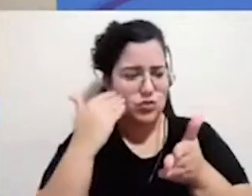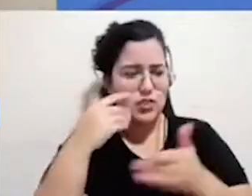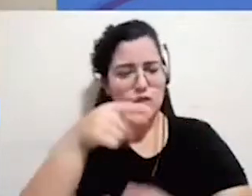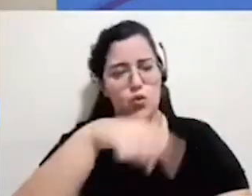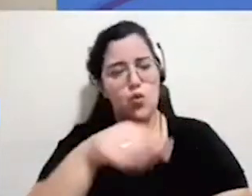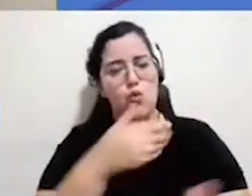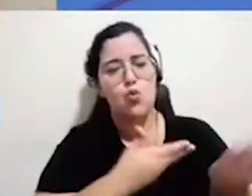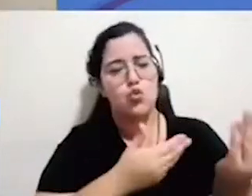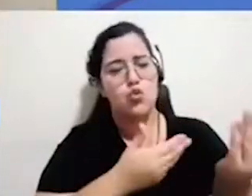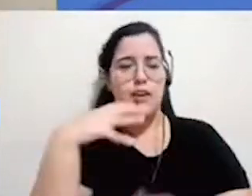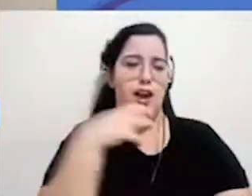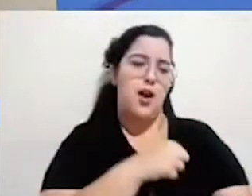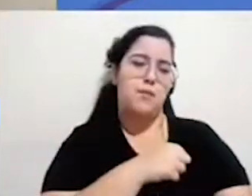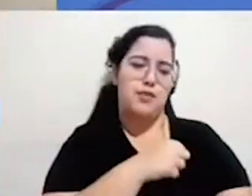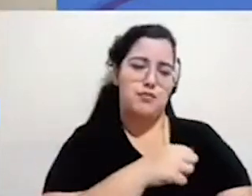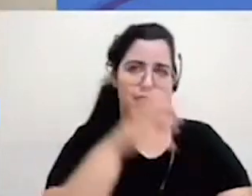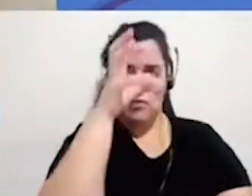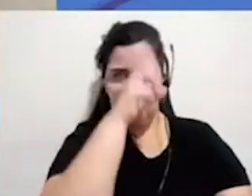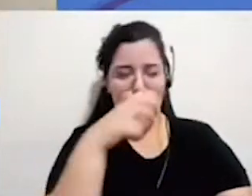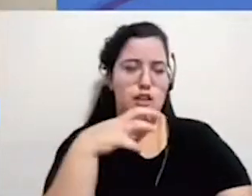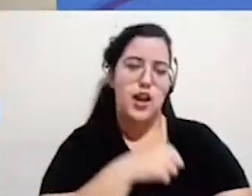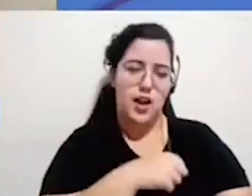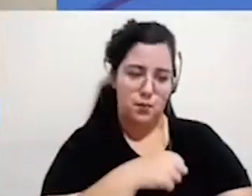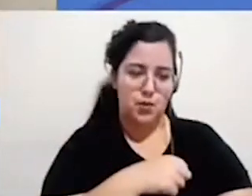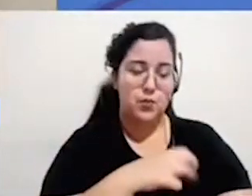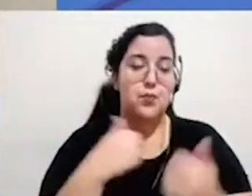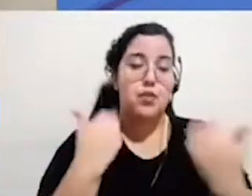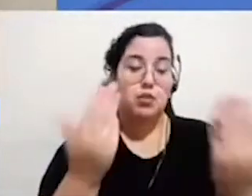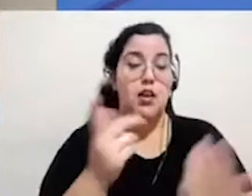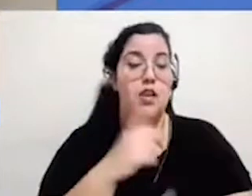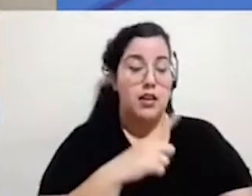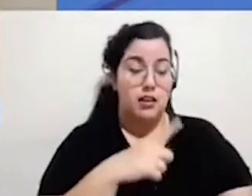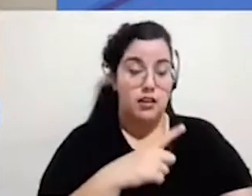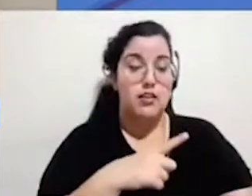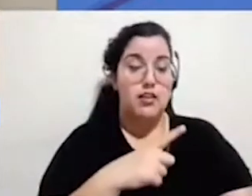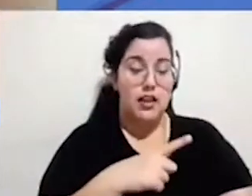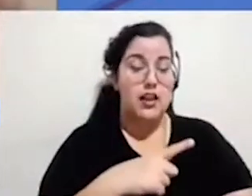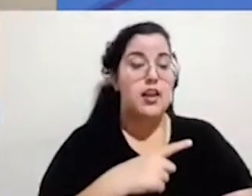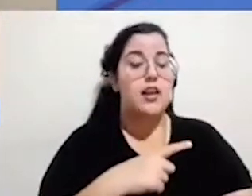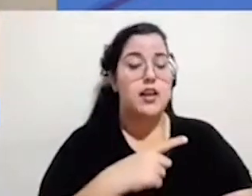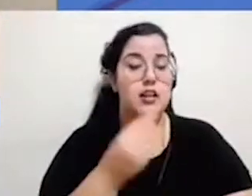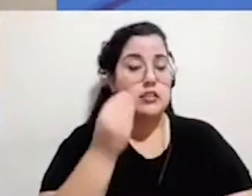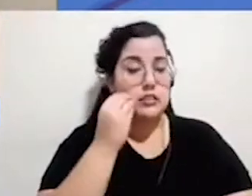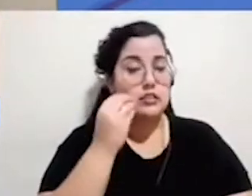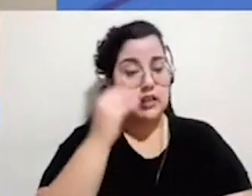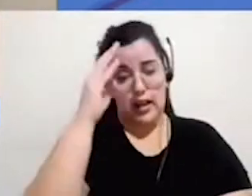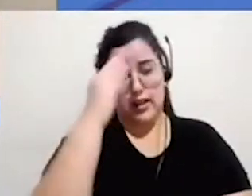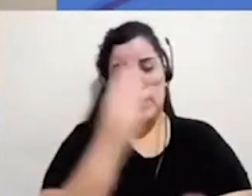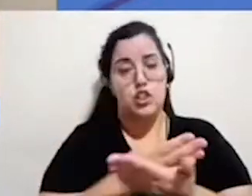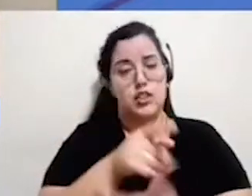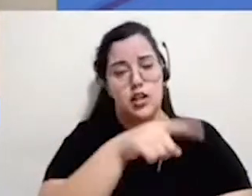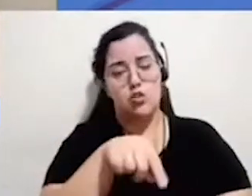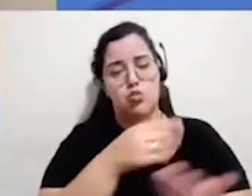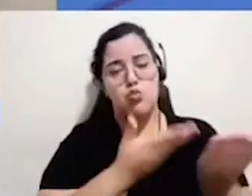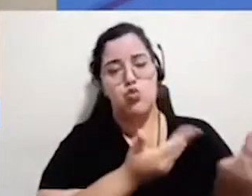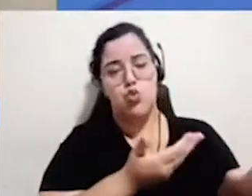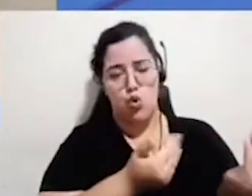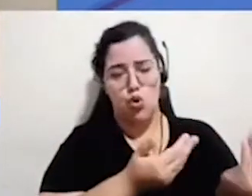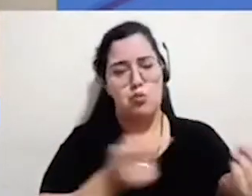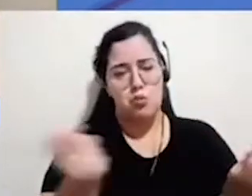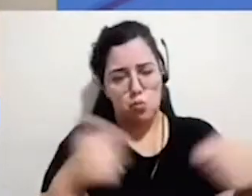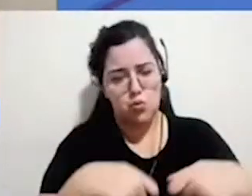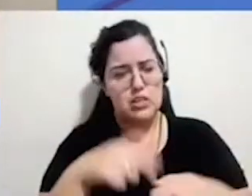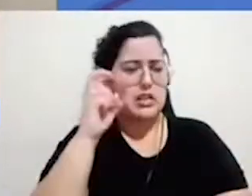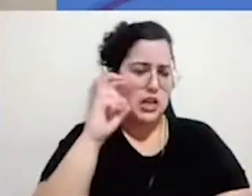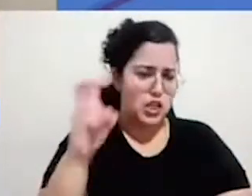vão. Então, assim, a gente teria muito mais razões para acreditar nesses jovens, né? na